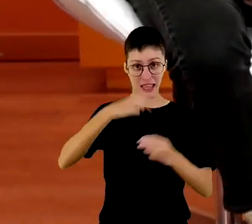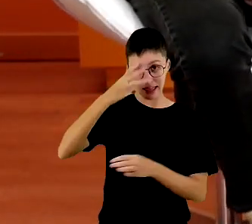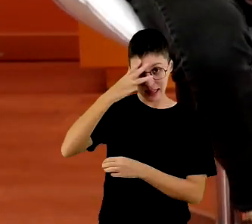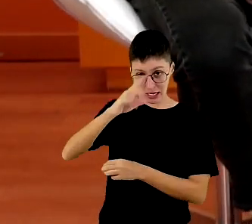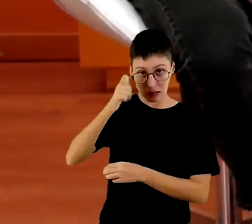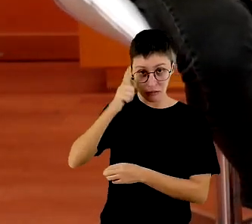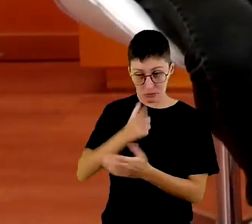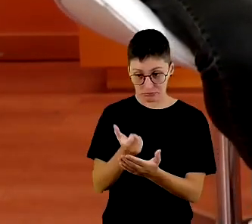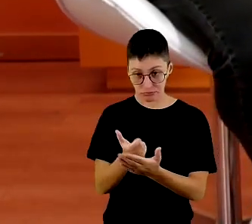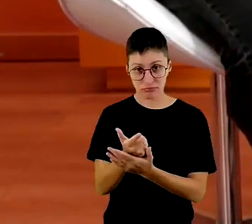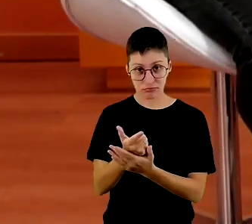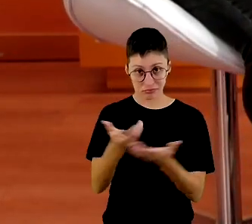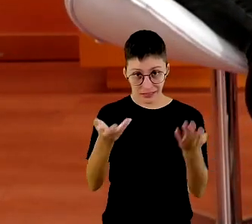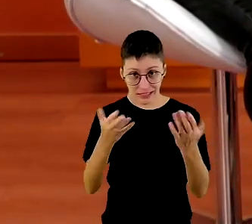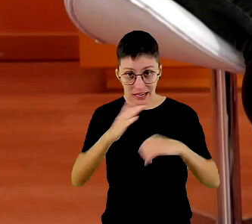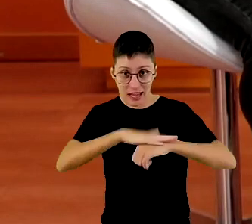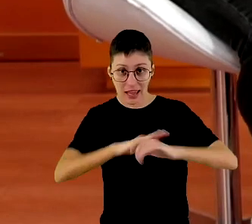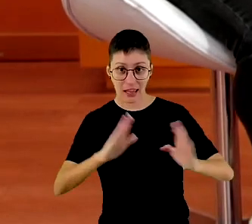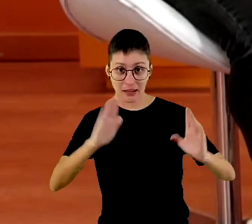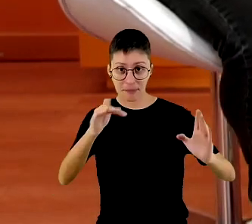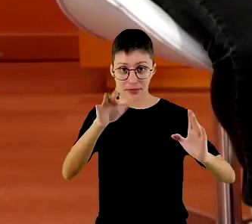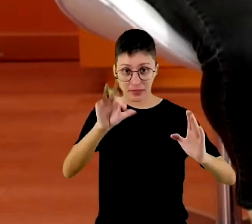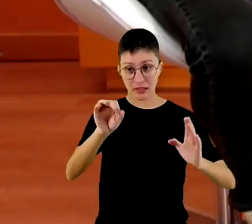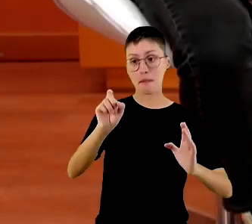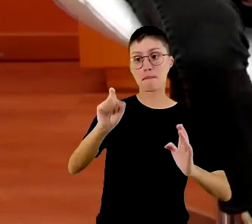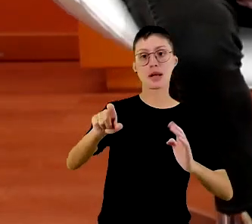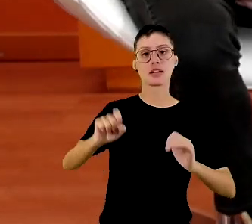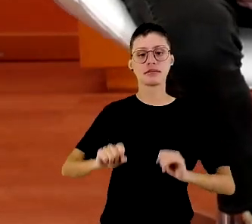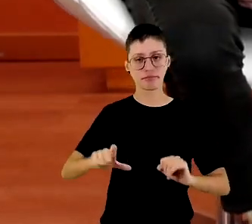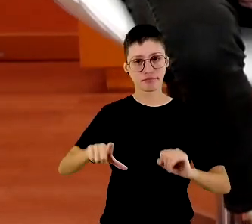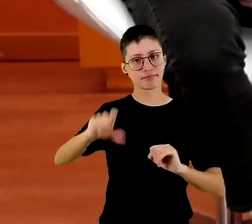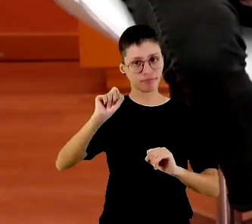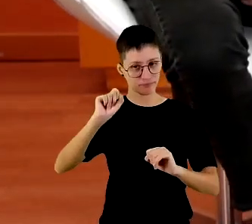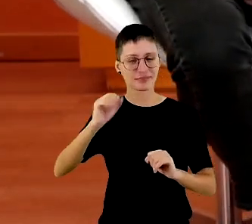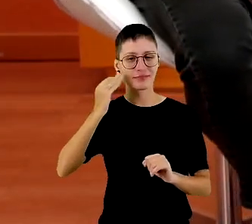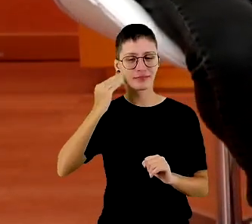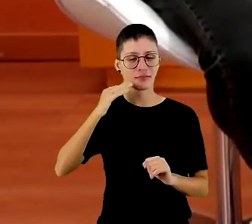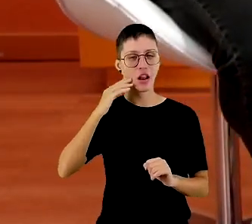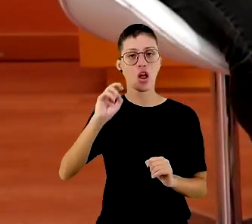quer 10? Aperta esse botão. Né? Ah,